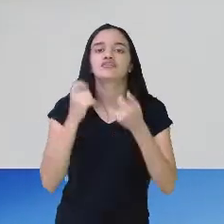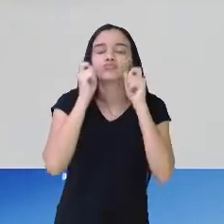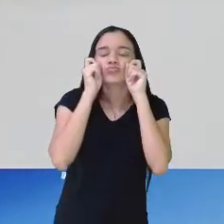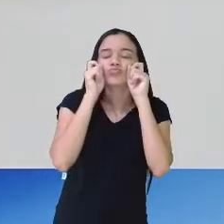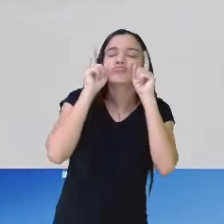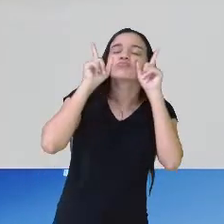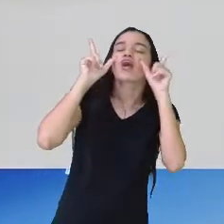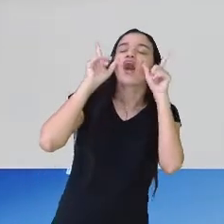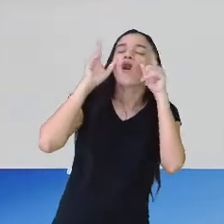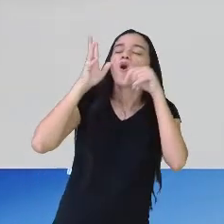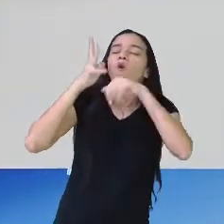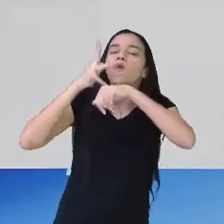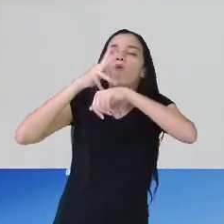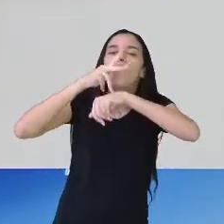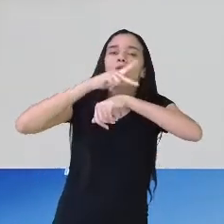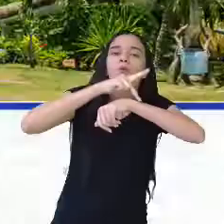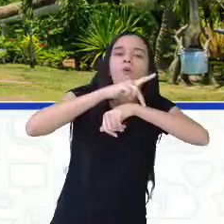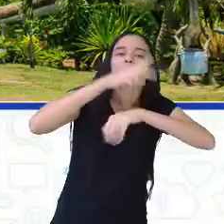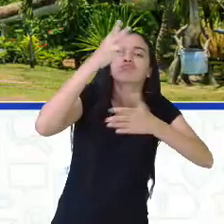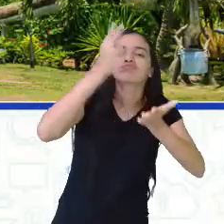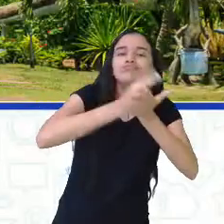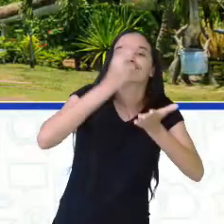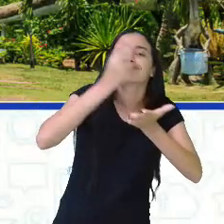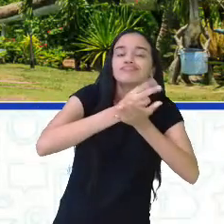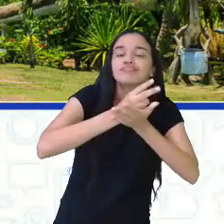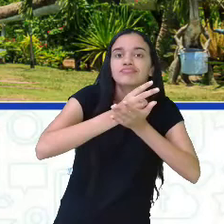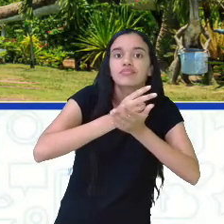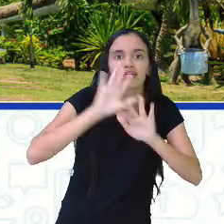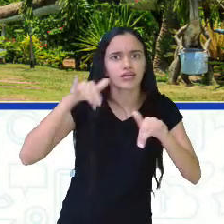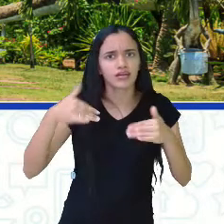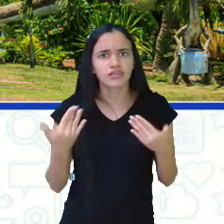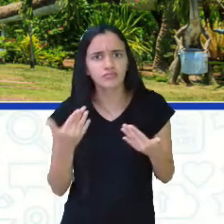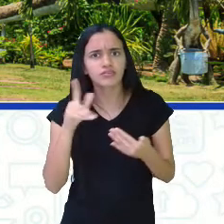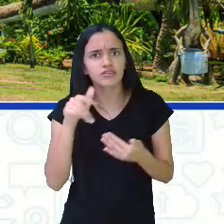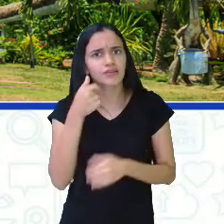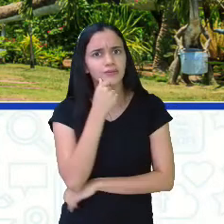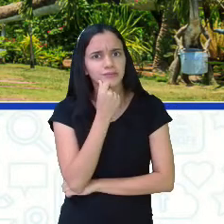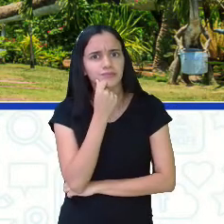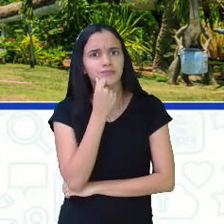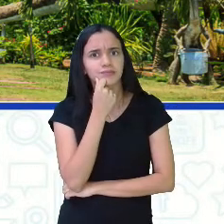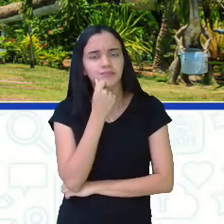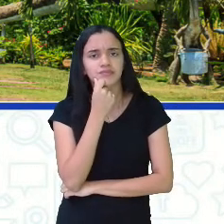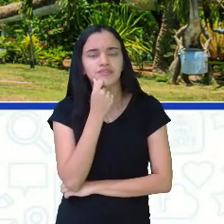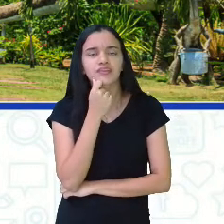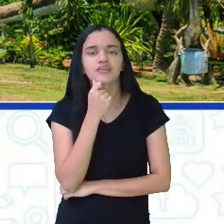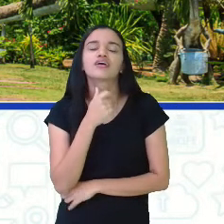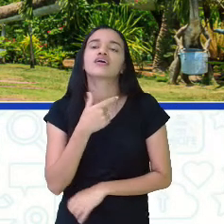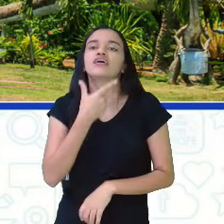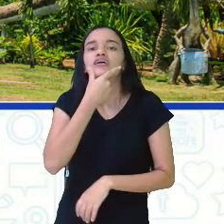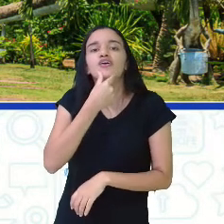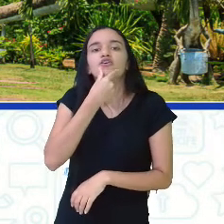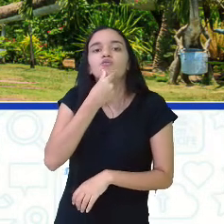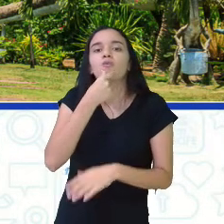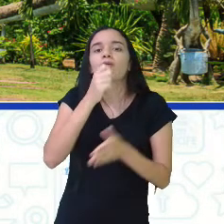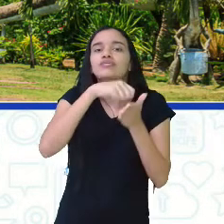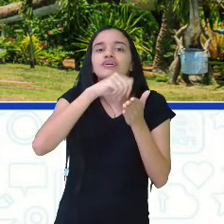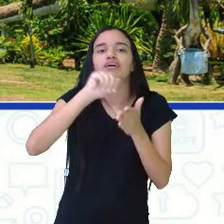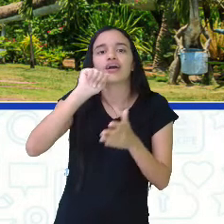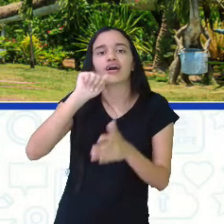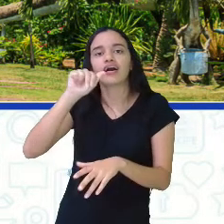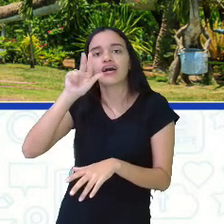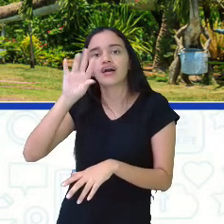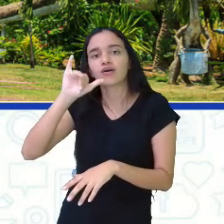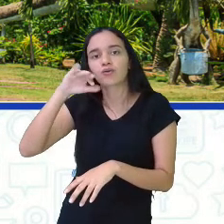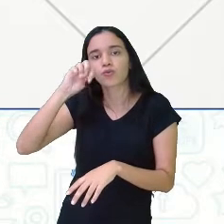o dinossauro ainda estava lá. E aí? De Augusto Monterroso. Ele